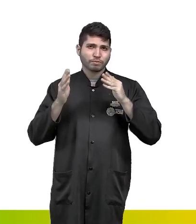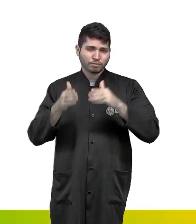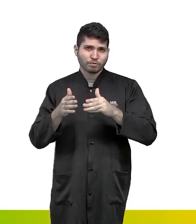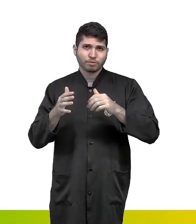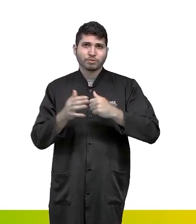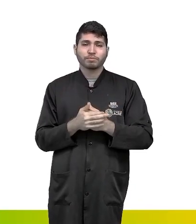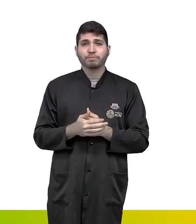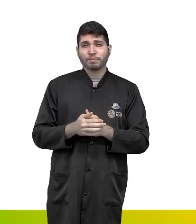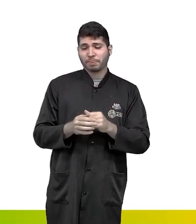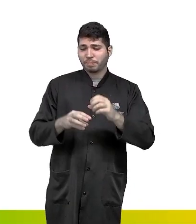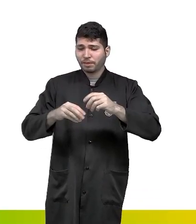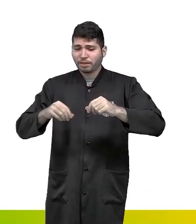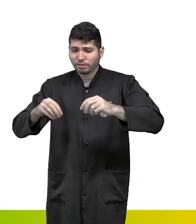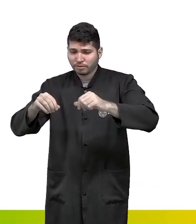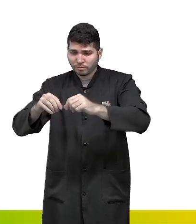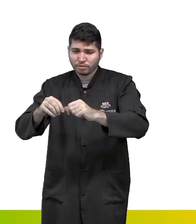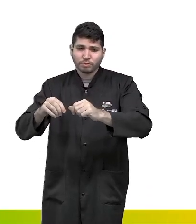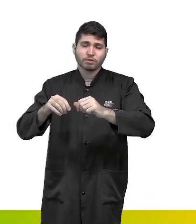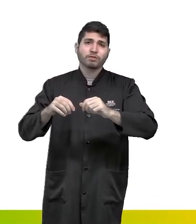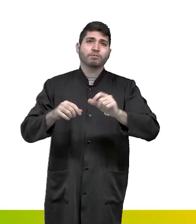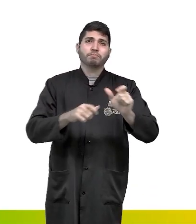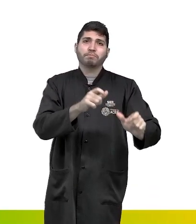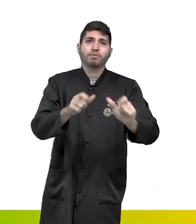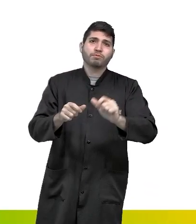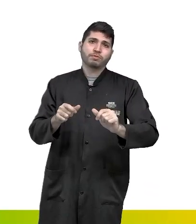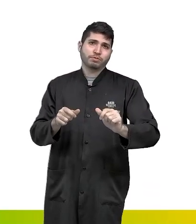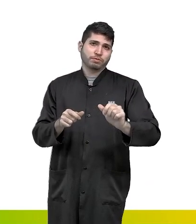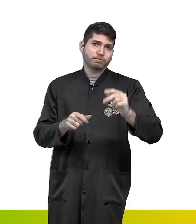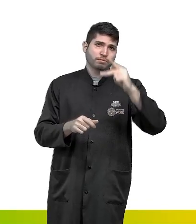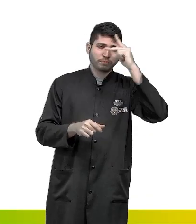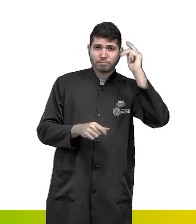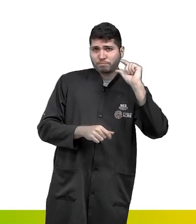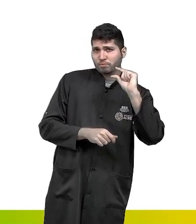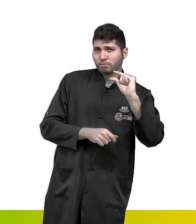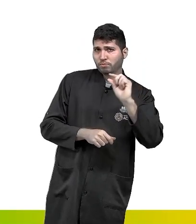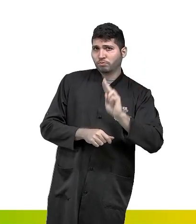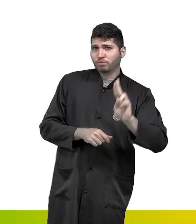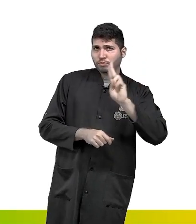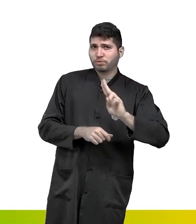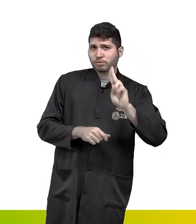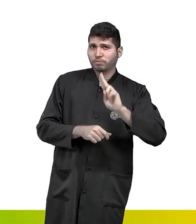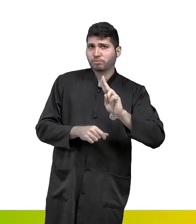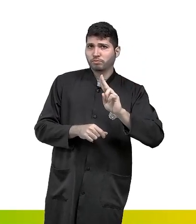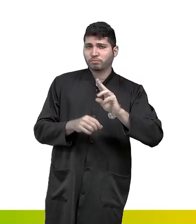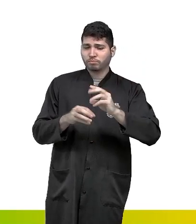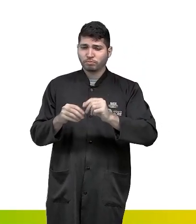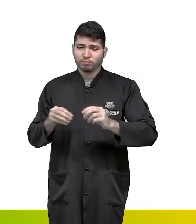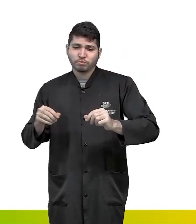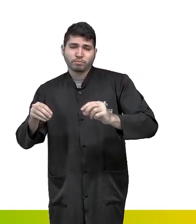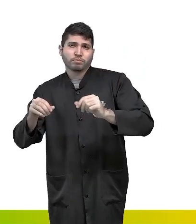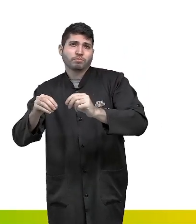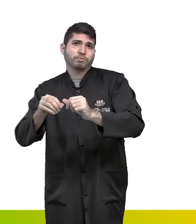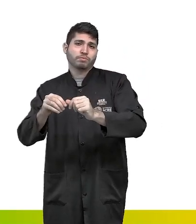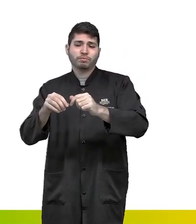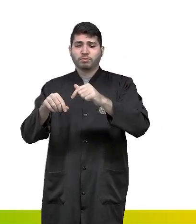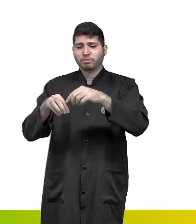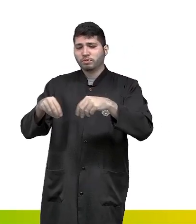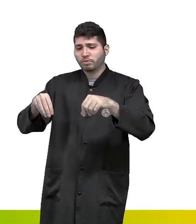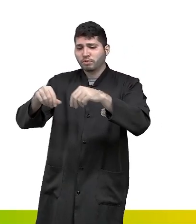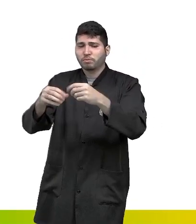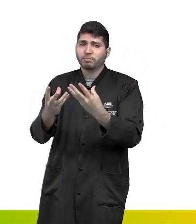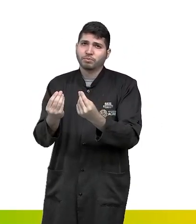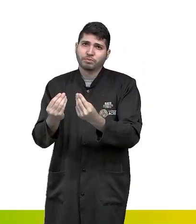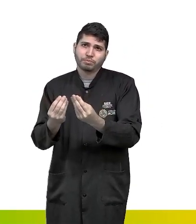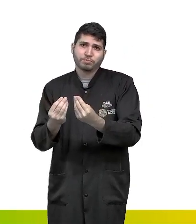poucos. Depois vem a desigualdade social. Isso acarreta a desigualdade social por quê? Porque eu tenho uma parcela